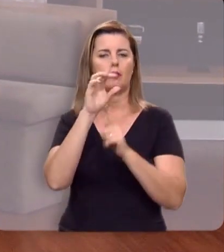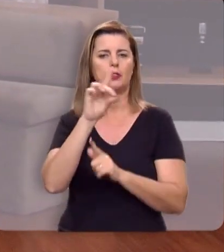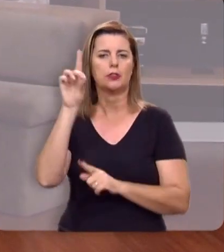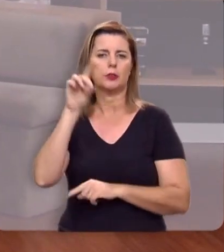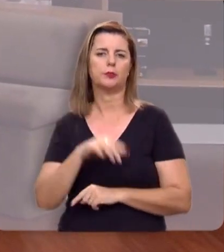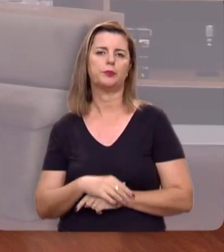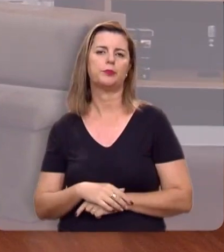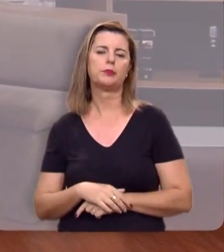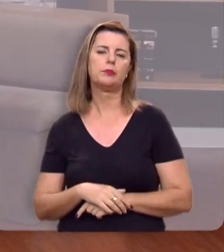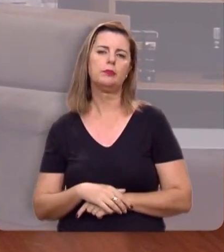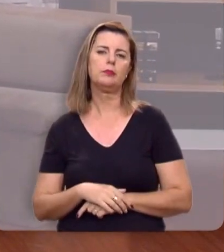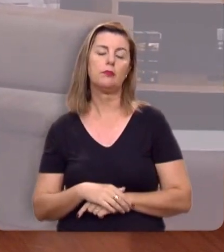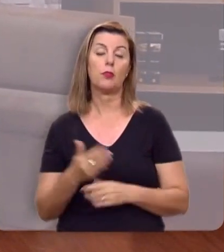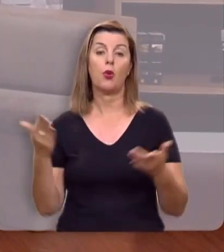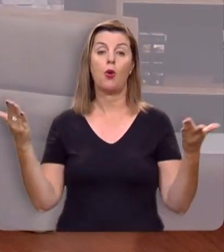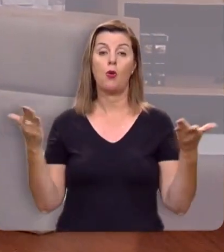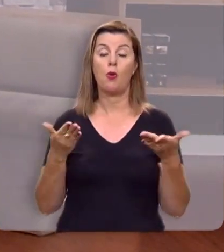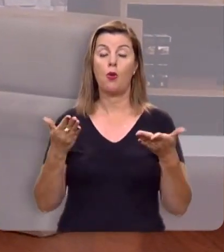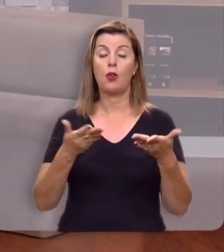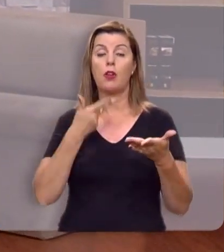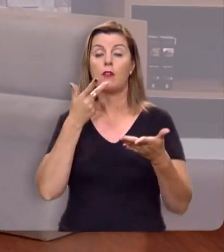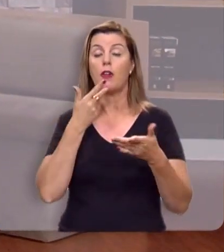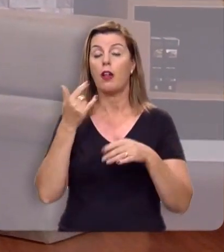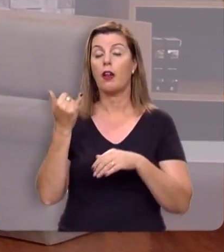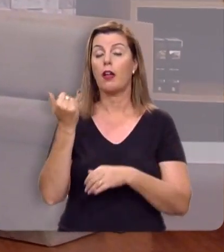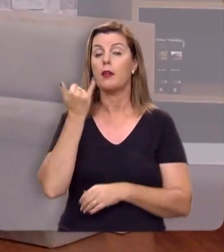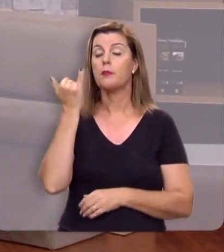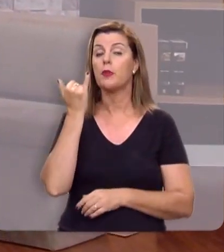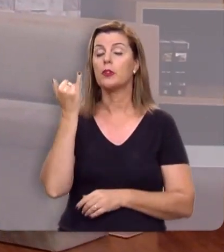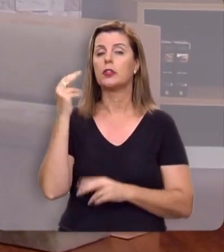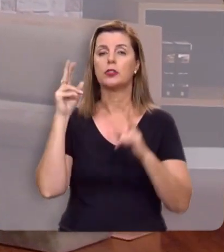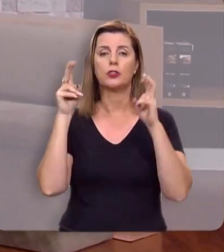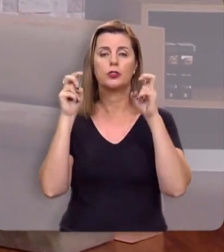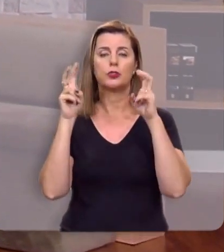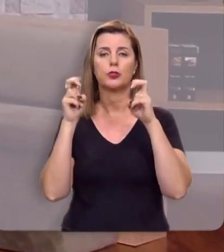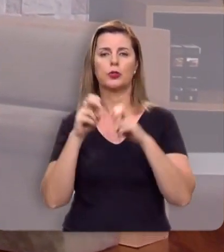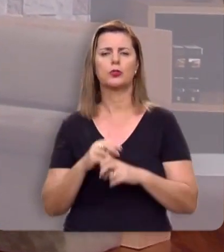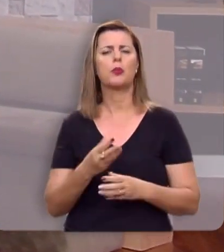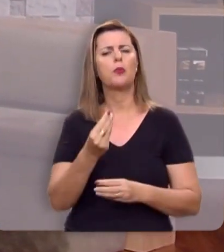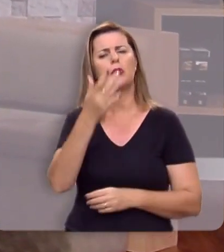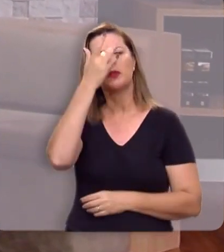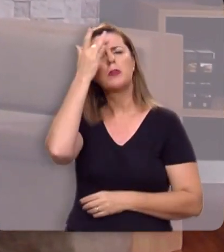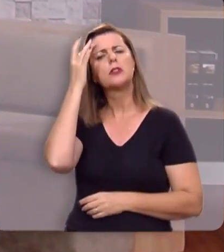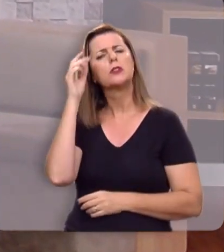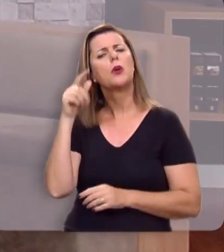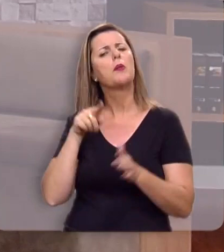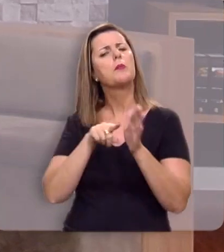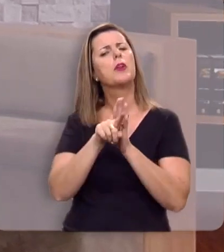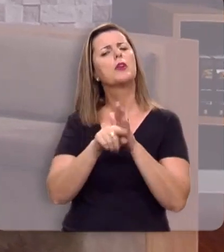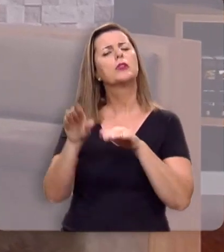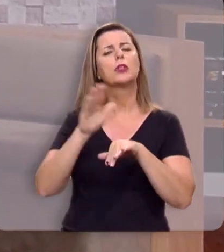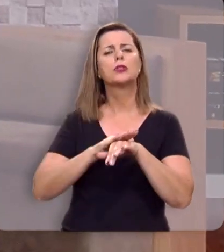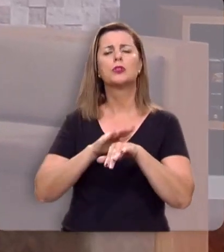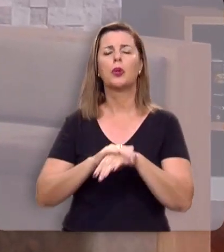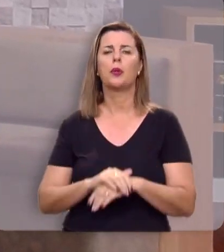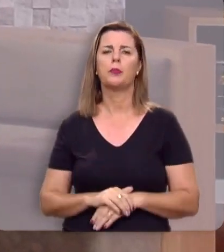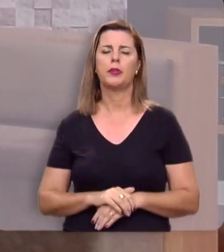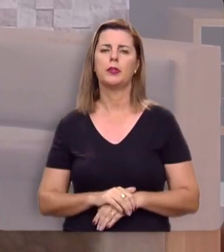Deus. Hoje eu quero tratar de um assunto muito interessante. Muita gente me pergunta sobre este